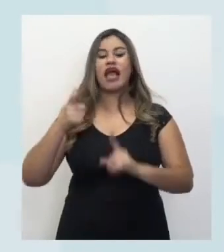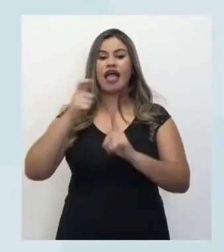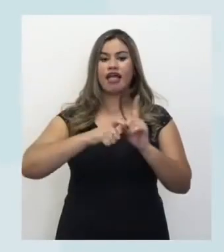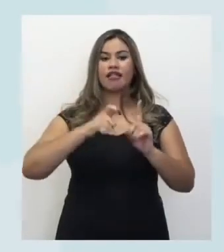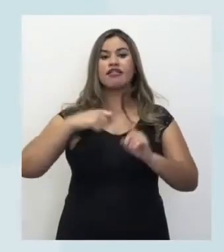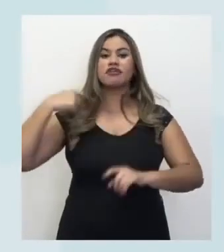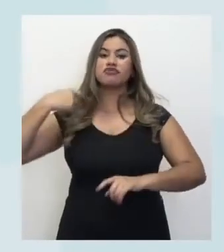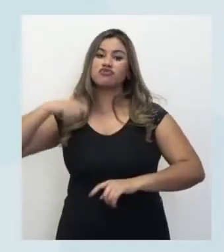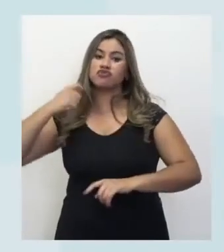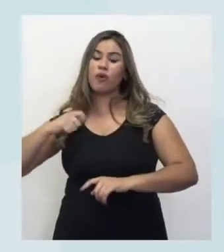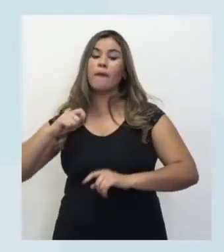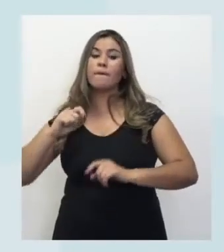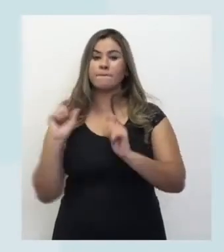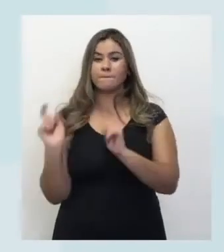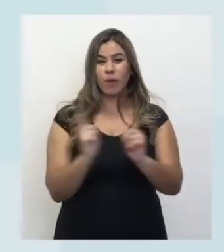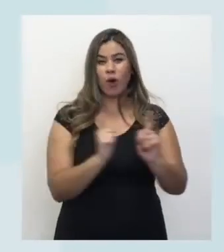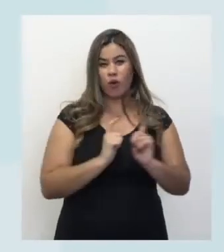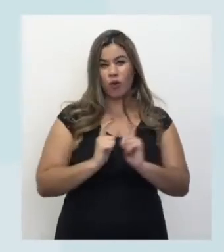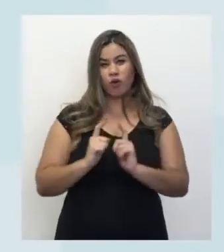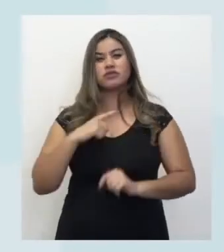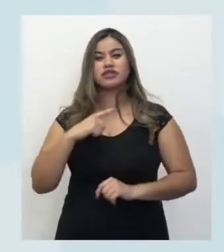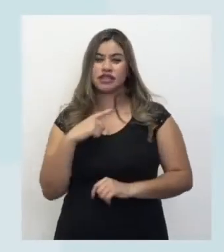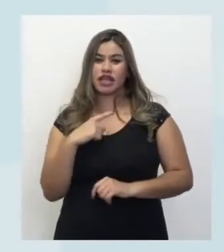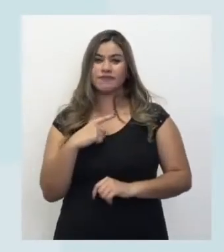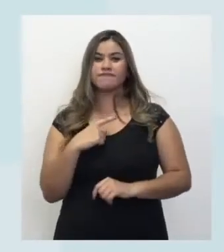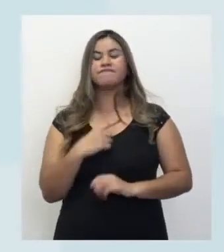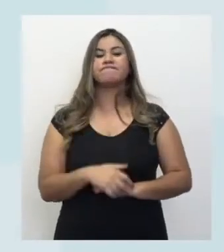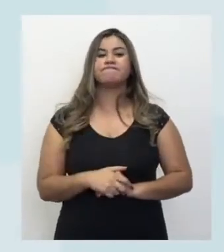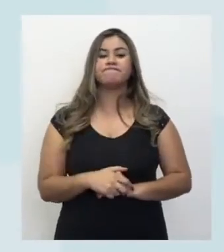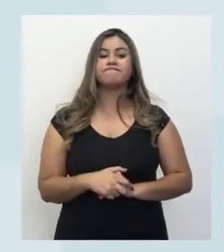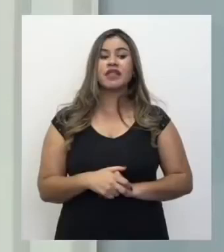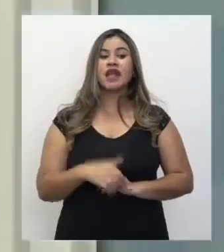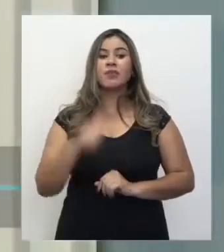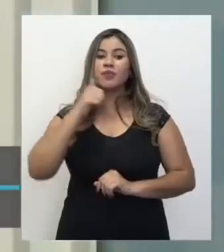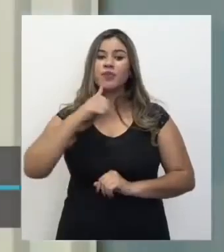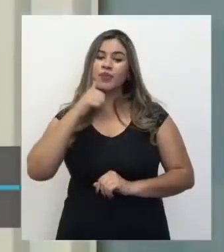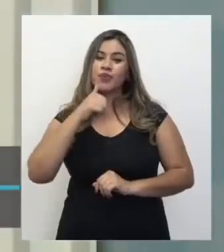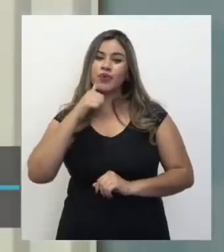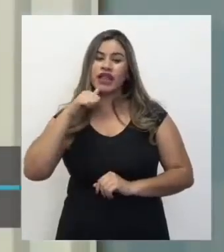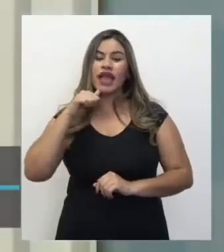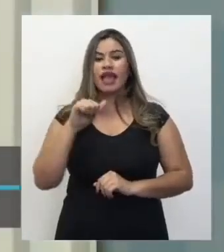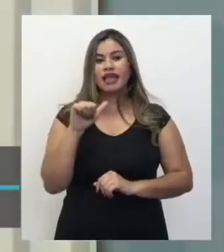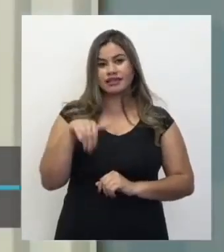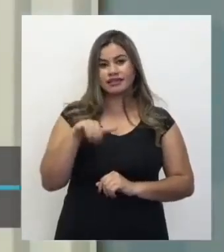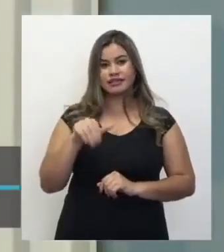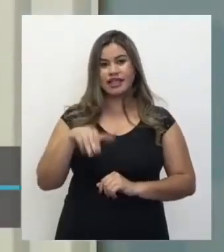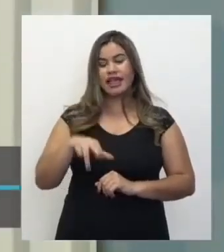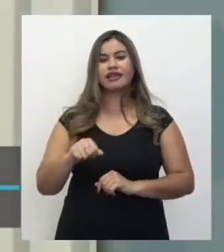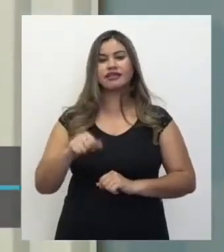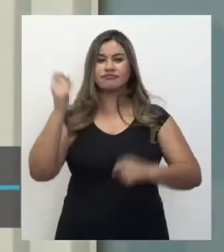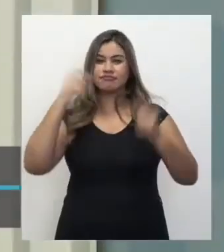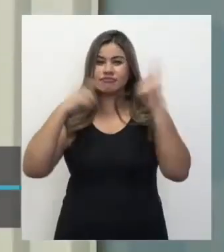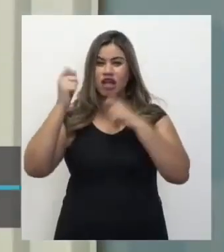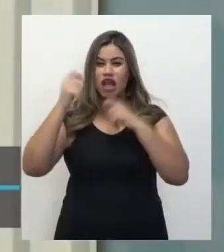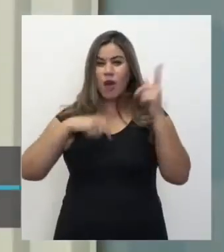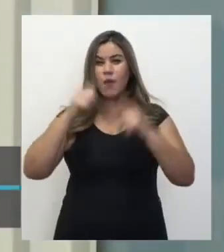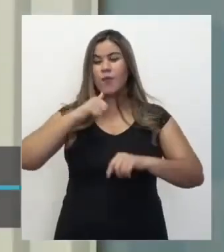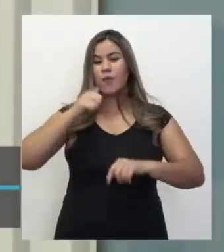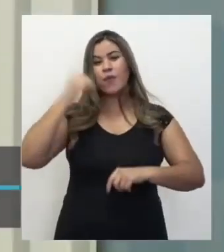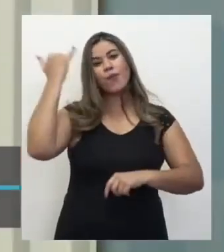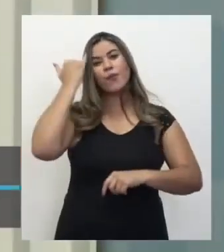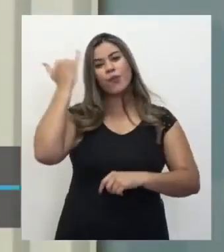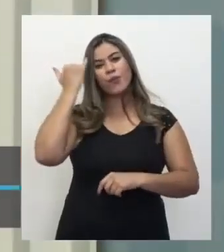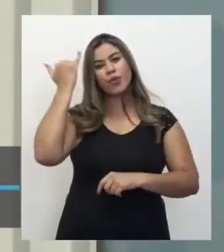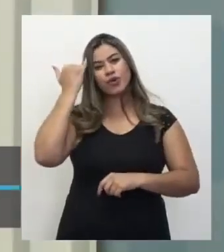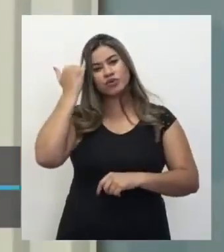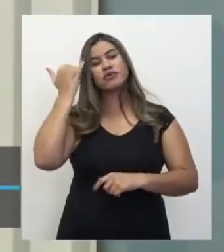né? É uma caricatura, ou seja, a Inês Pereira é uma caricatura da moça preguiçosa que acaba arcando com as